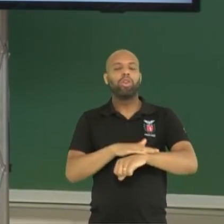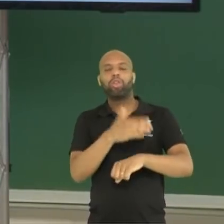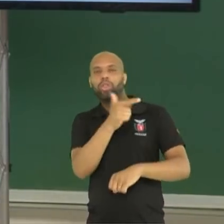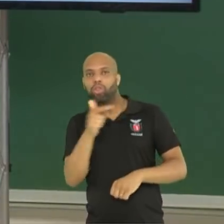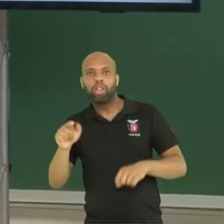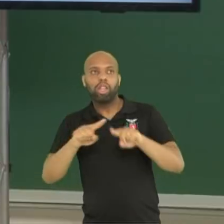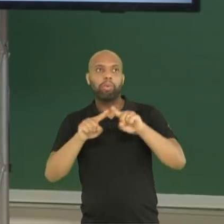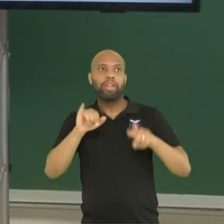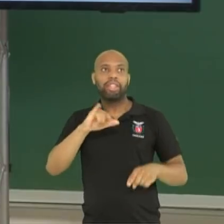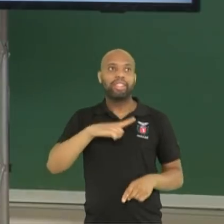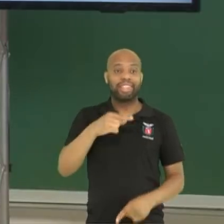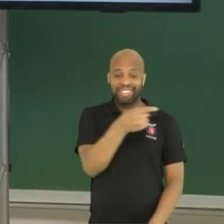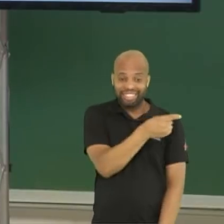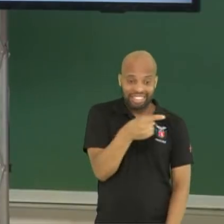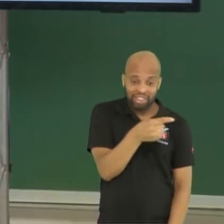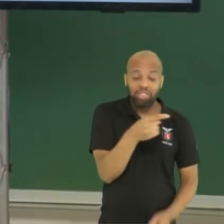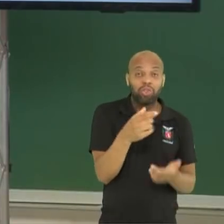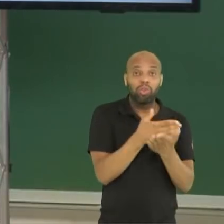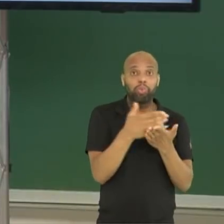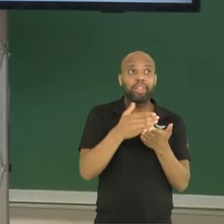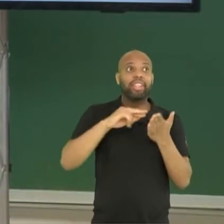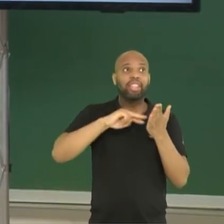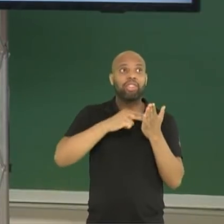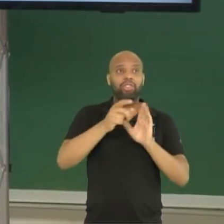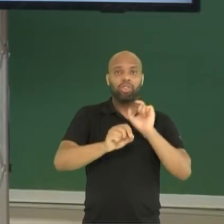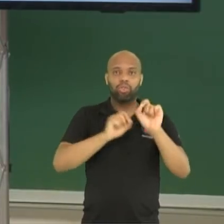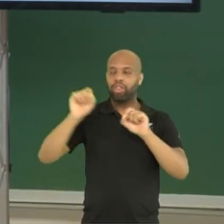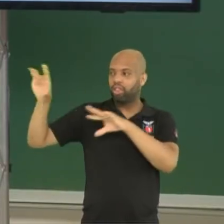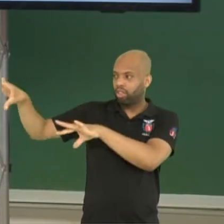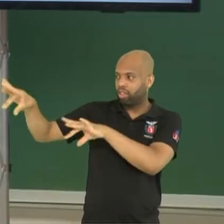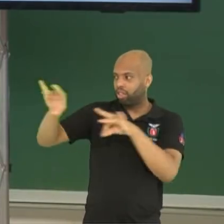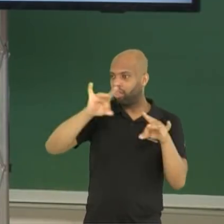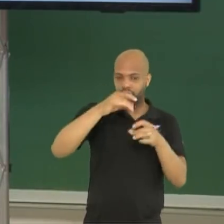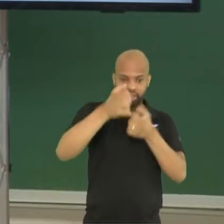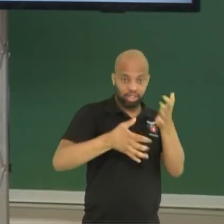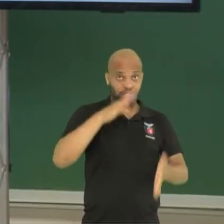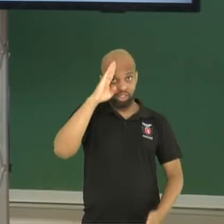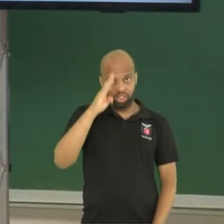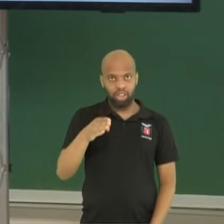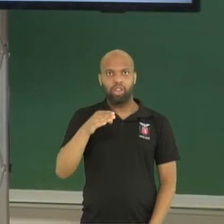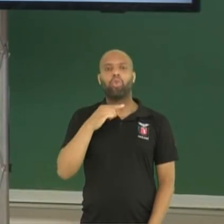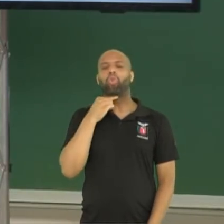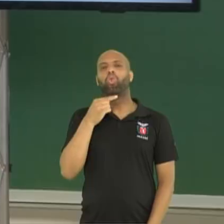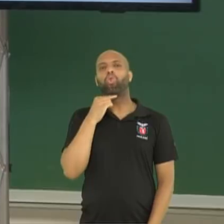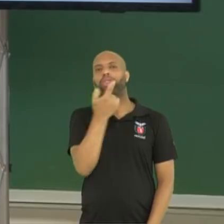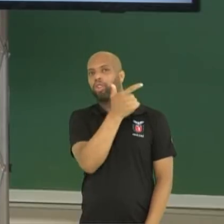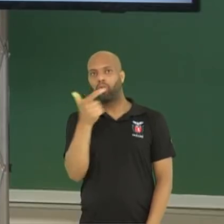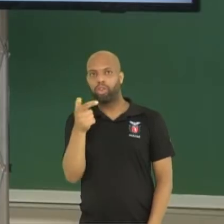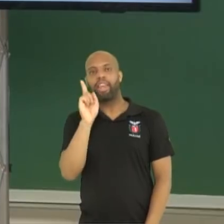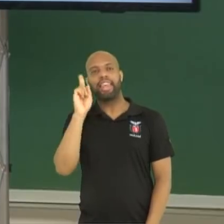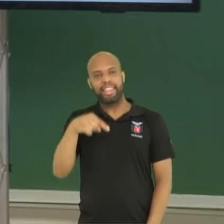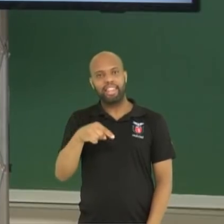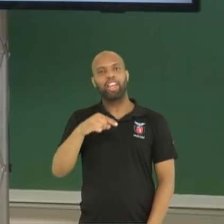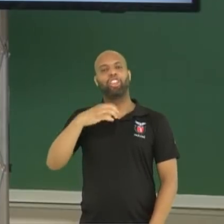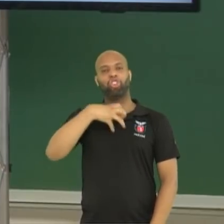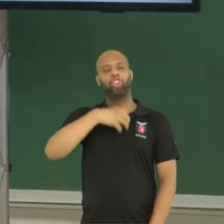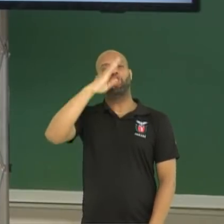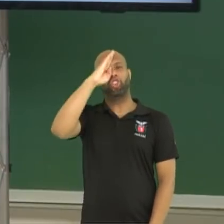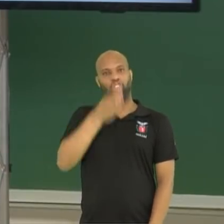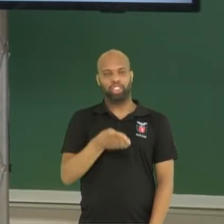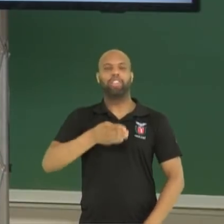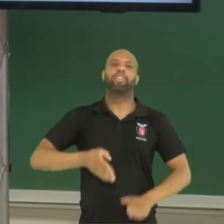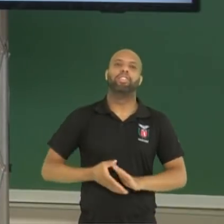mas quando eu tenho travessão iniciando, eu tenho discurso direto e eu não vou ter dúvida que o discurso é direto, nesse caso,